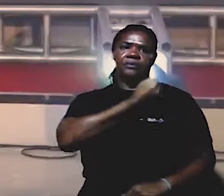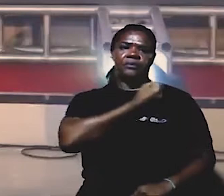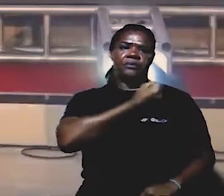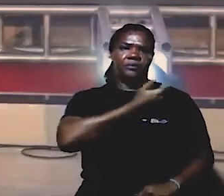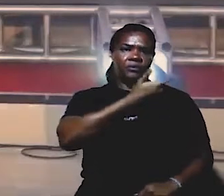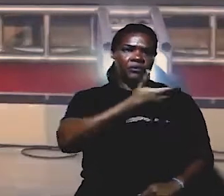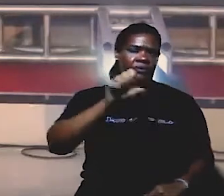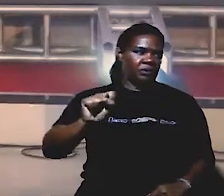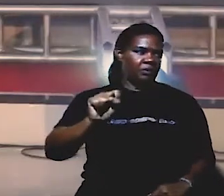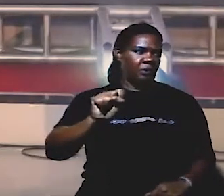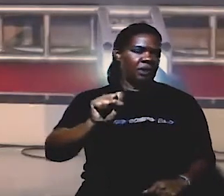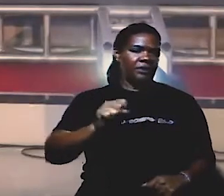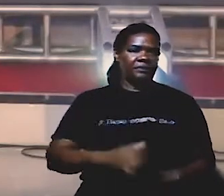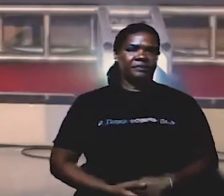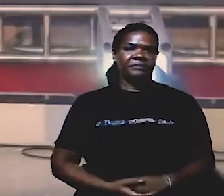28.